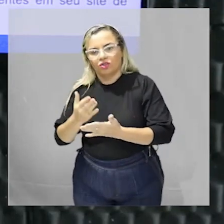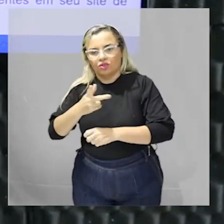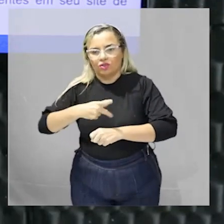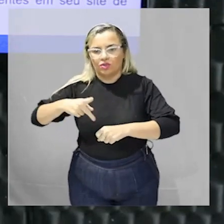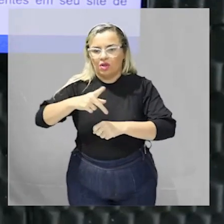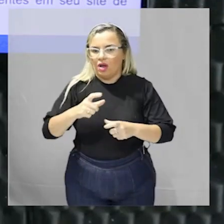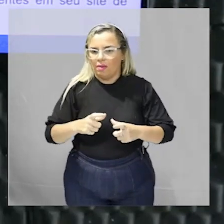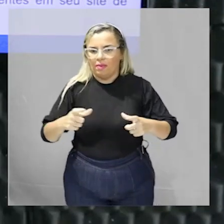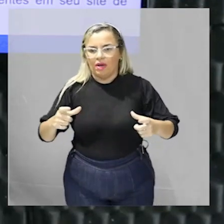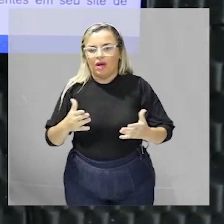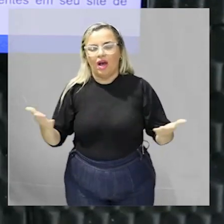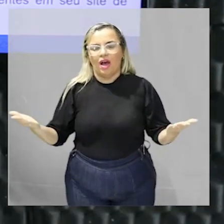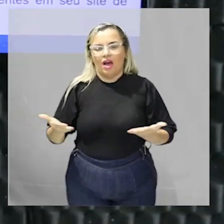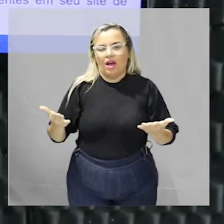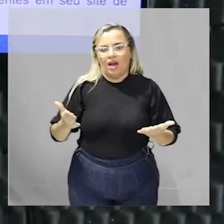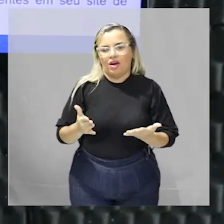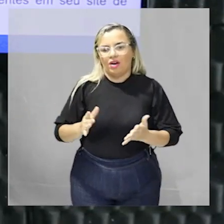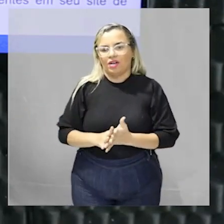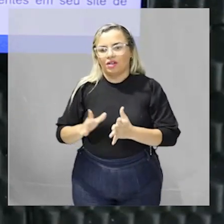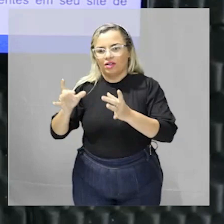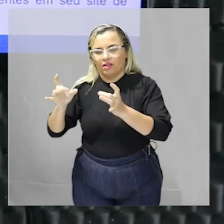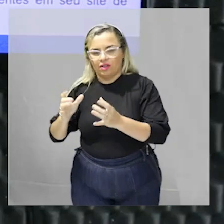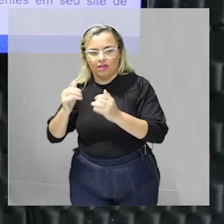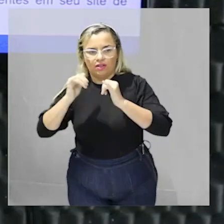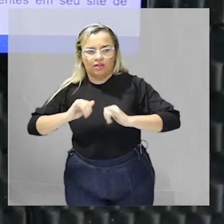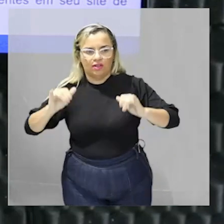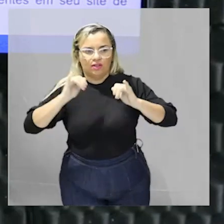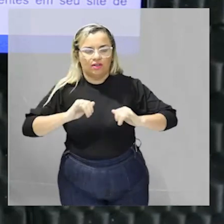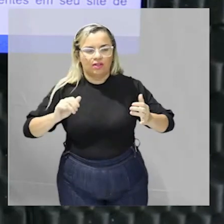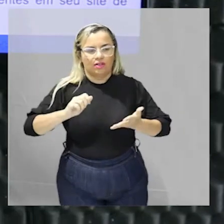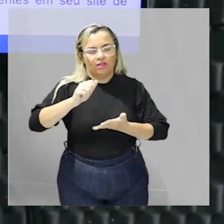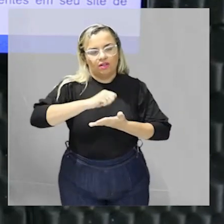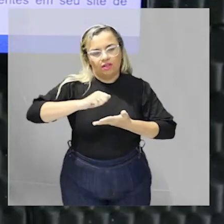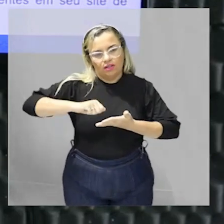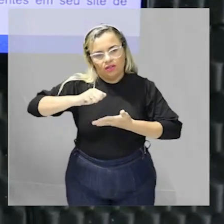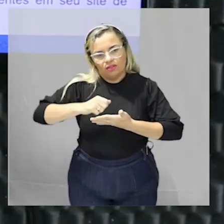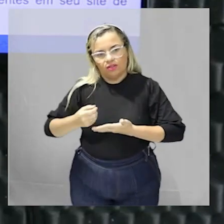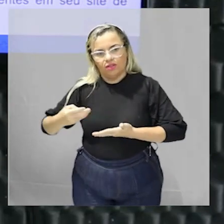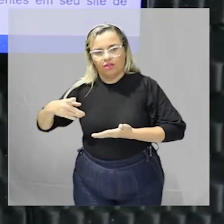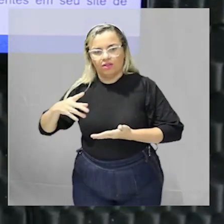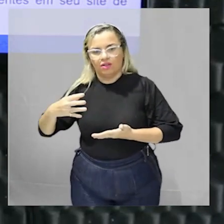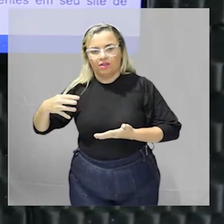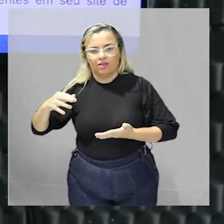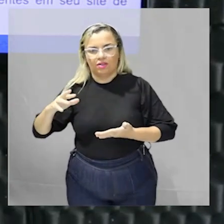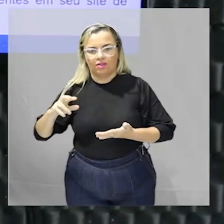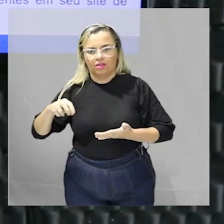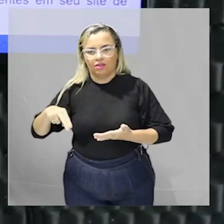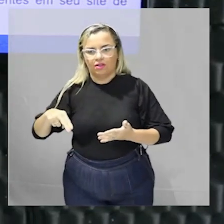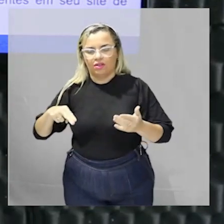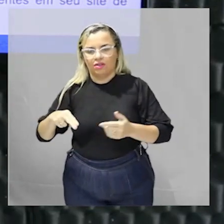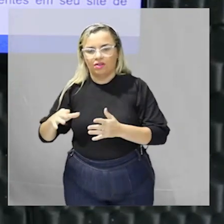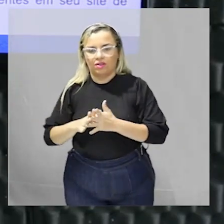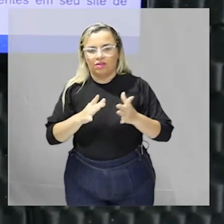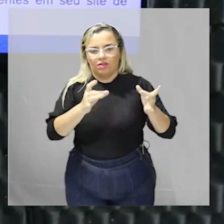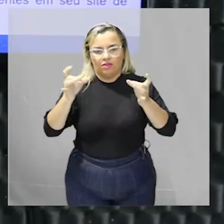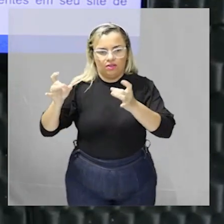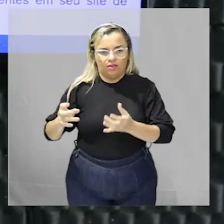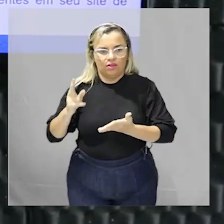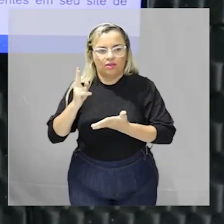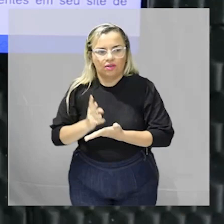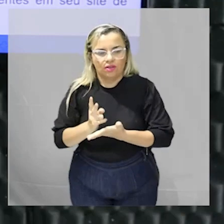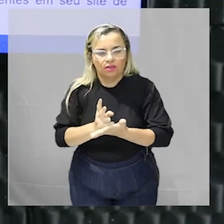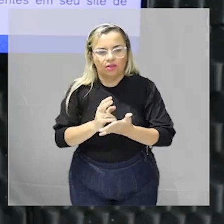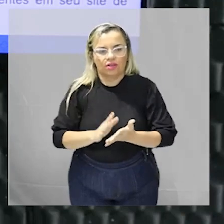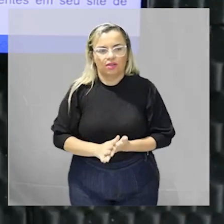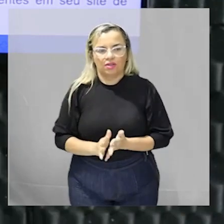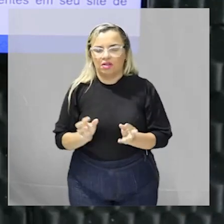impressa continua a ser vendida, se esgota até nas feiras do livro, férias que eu falei ainda há pouco, nas feiras do livro, perdão. E a versão